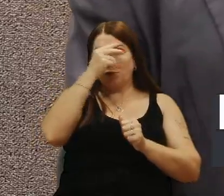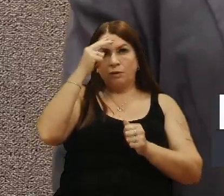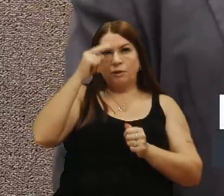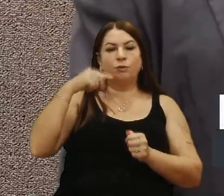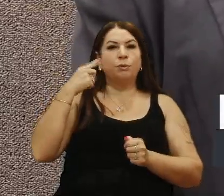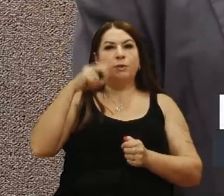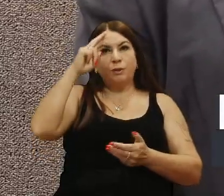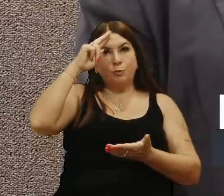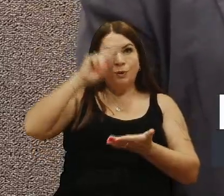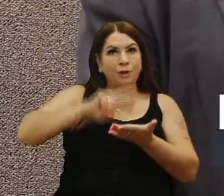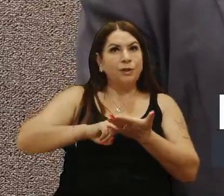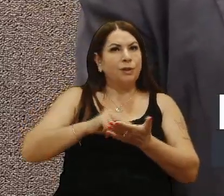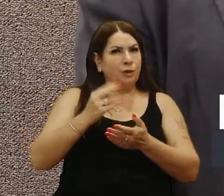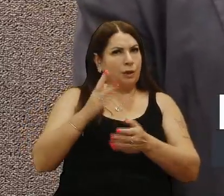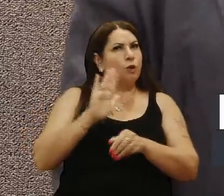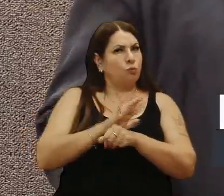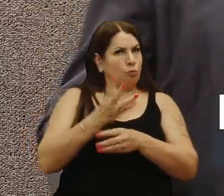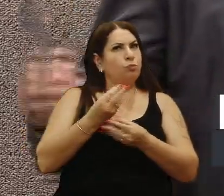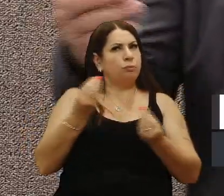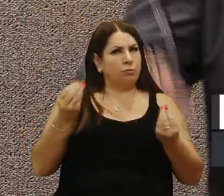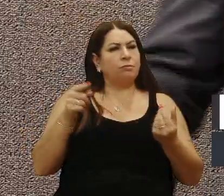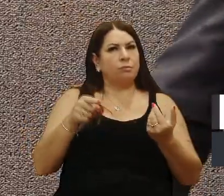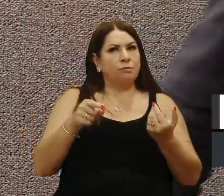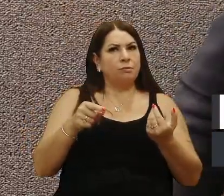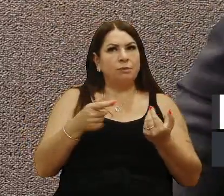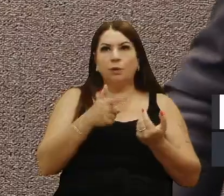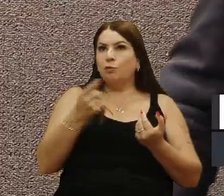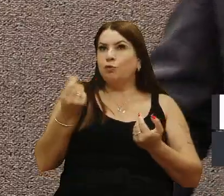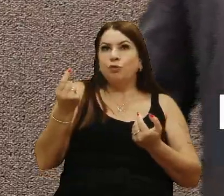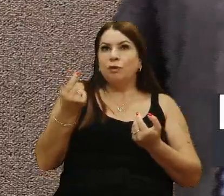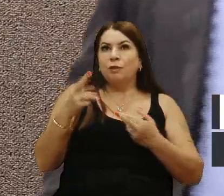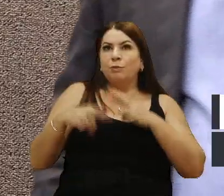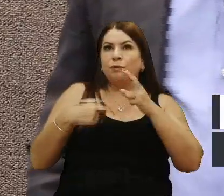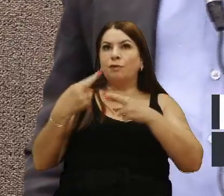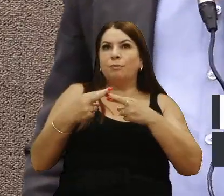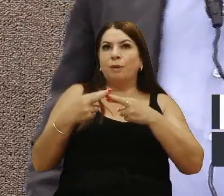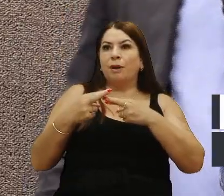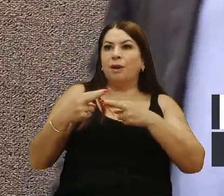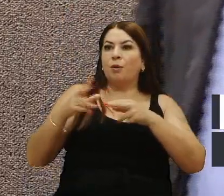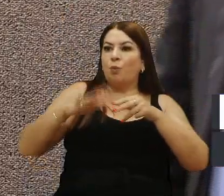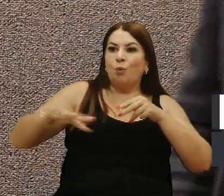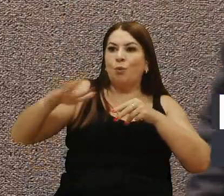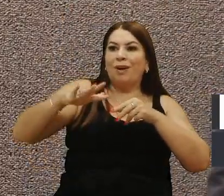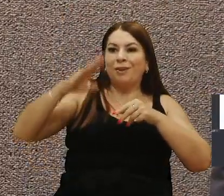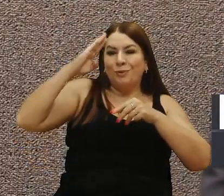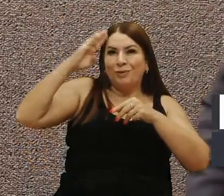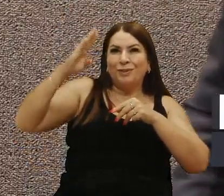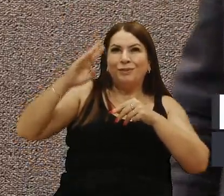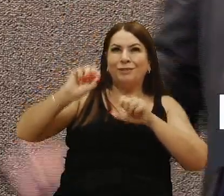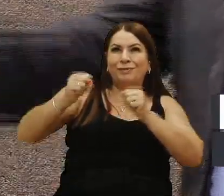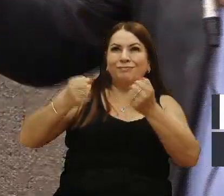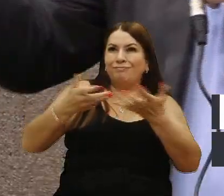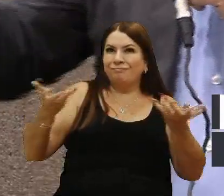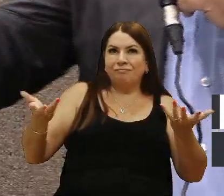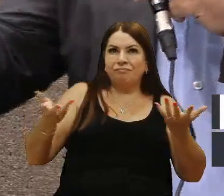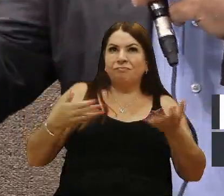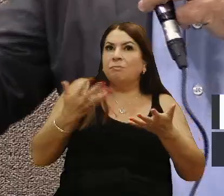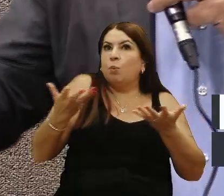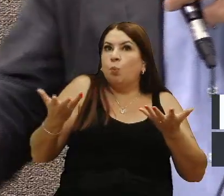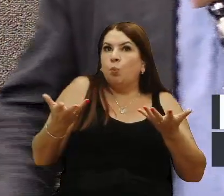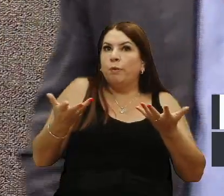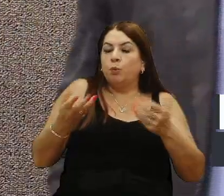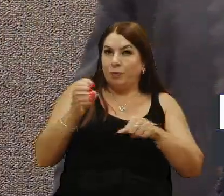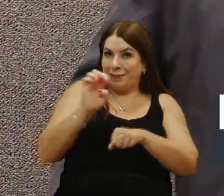ajudou muito. E aí não tinha dinheiro para reformar o quartel, que estava depredado. Mas quando o